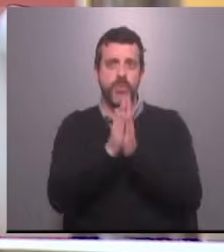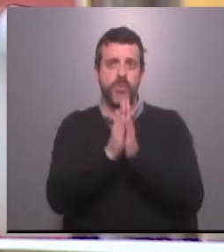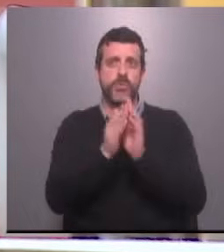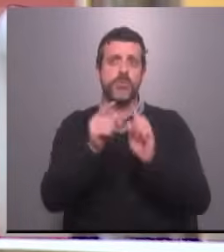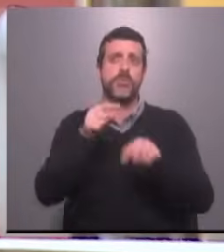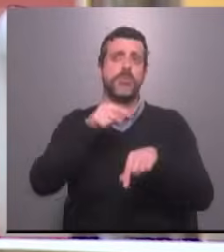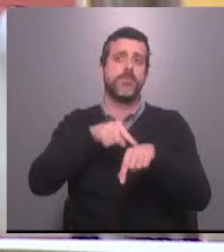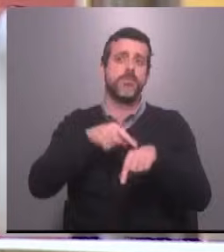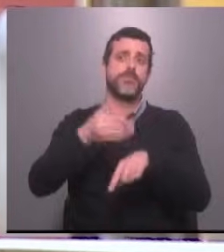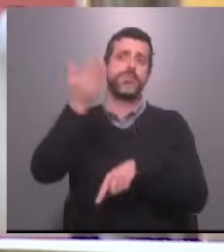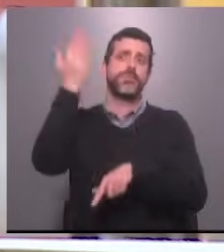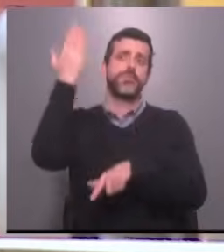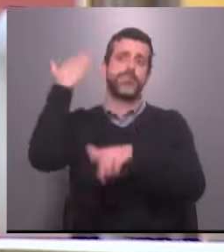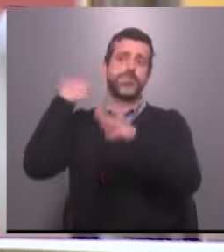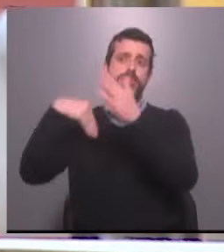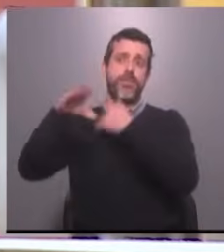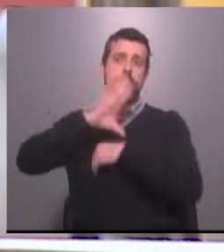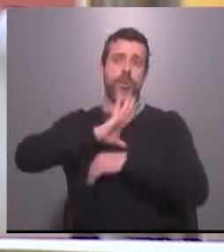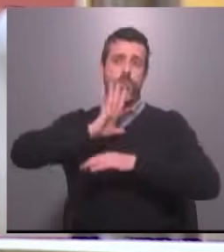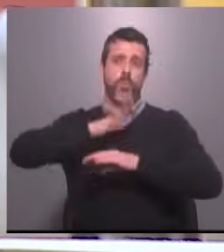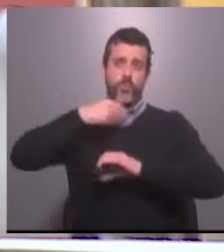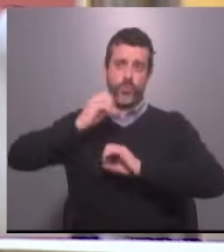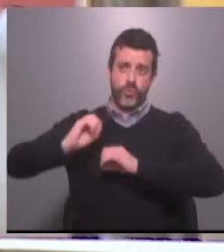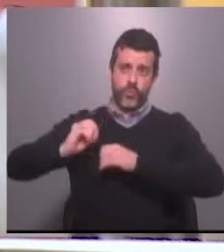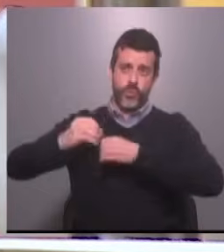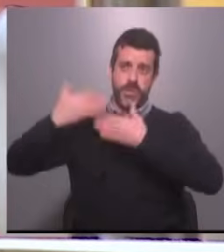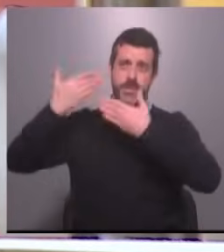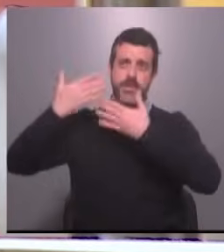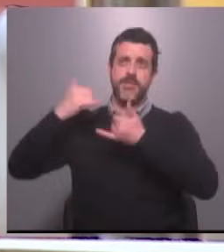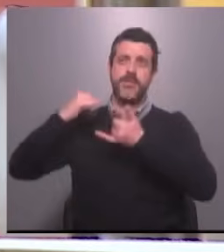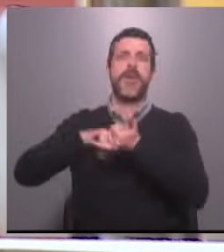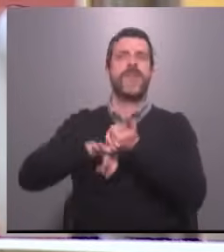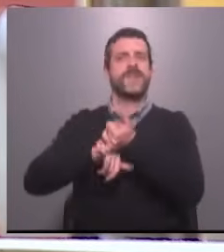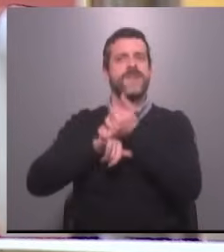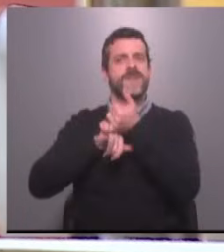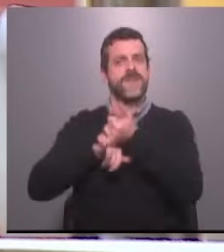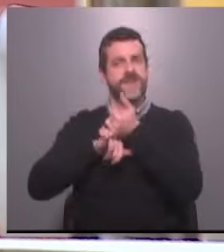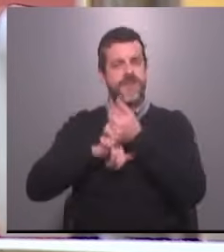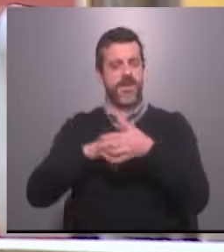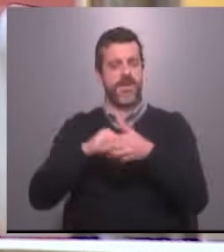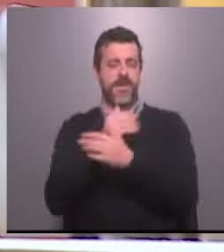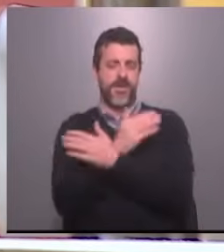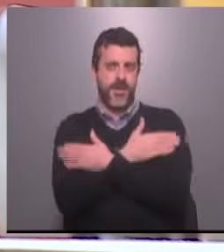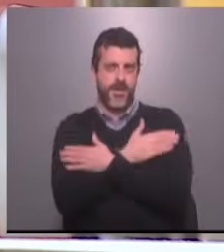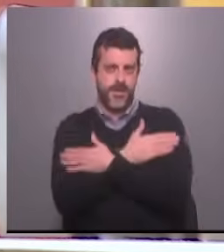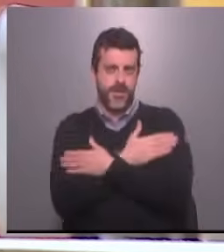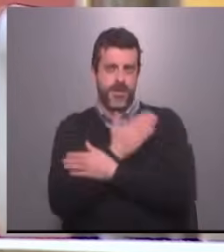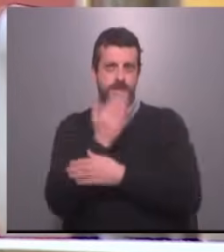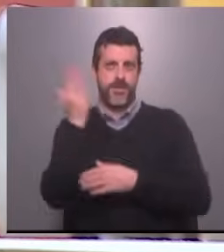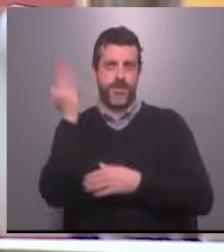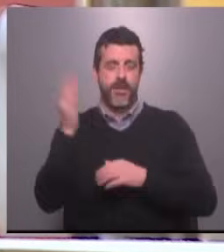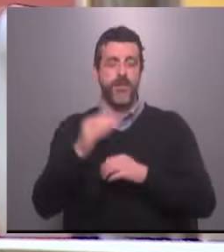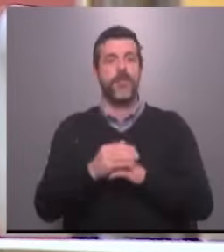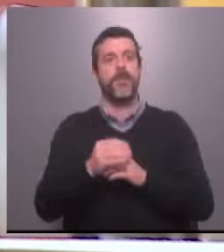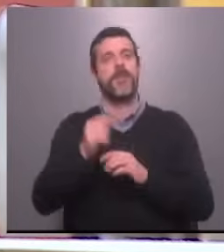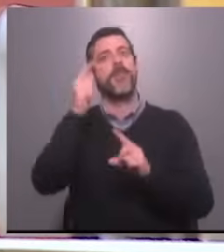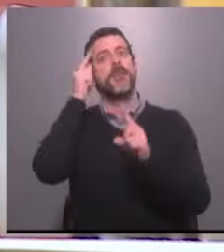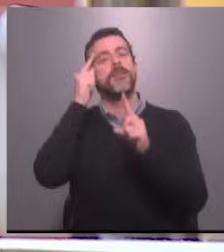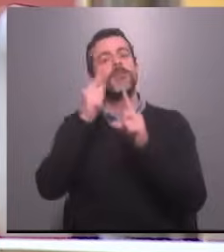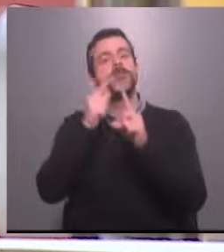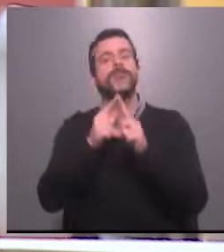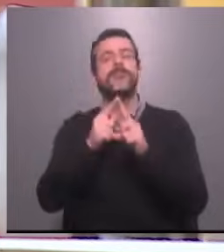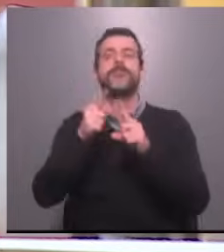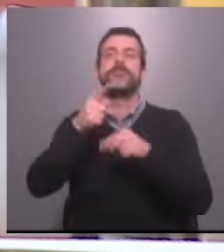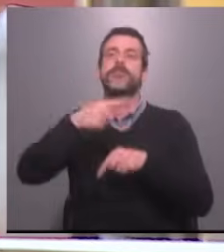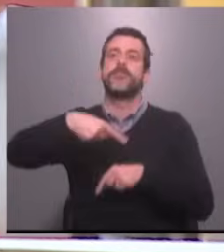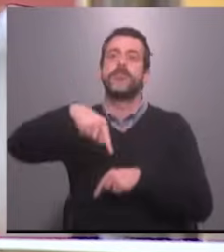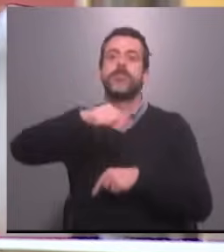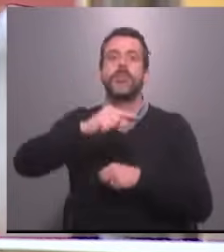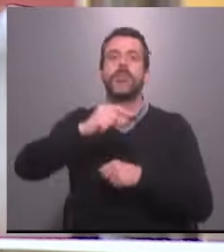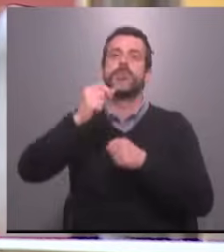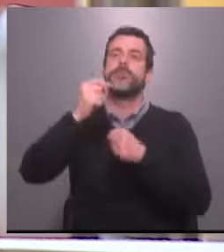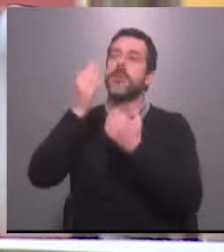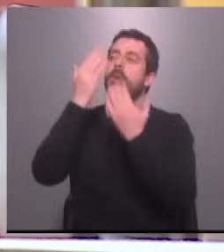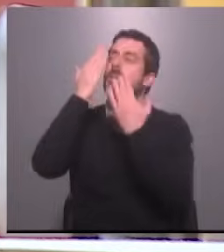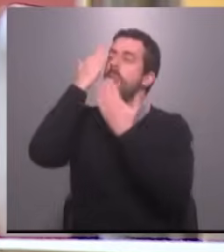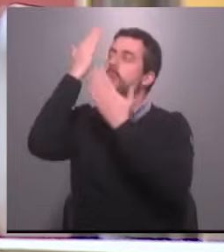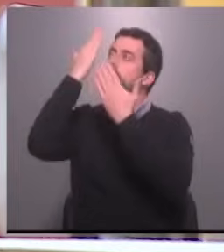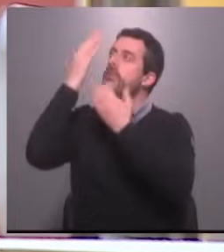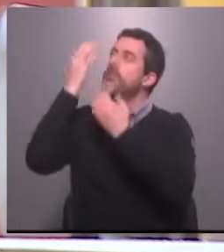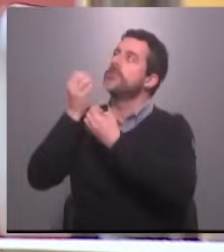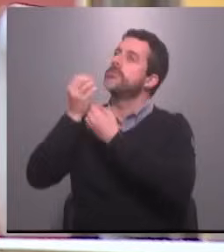e todos os santos que desde o princípio do mundo viveram na vossa amizade,